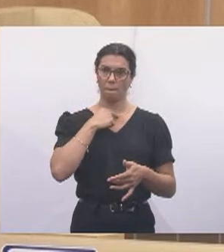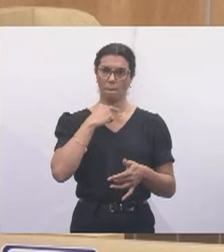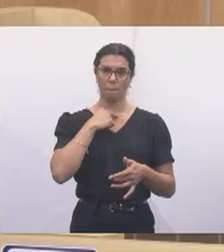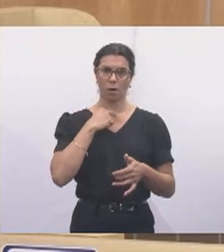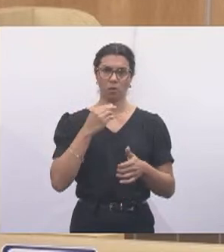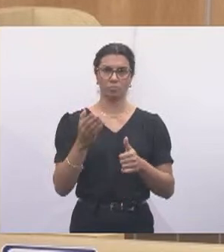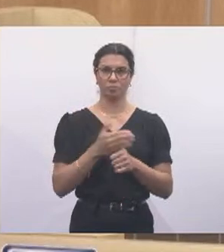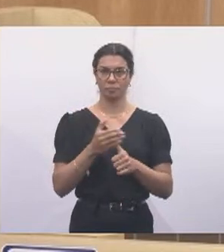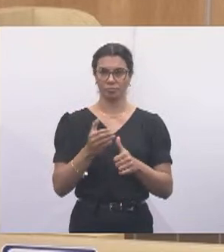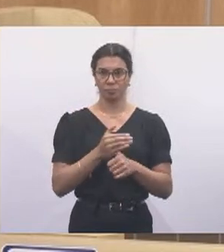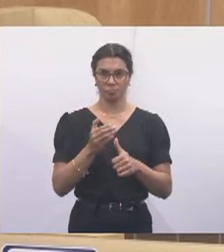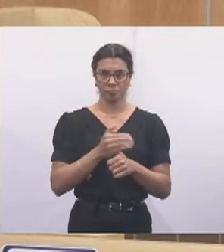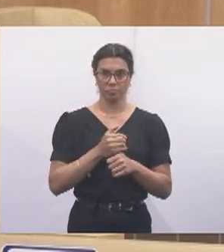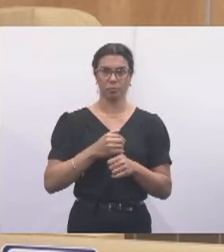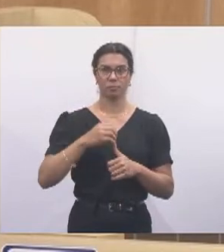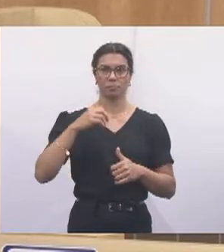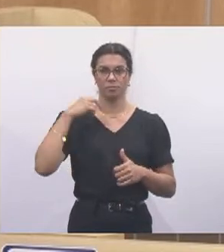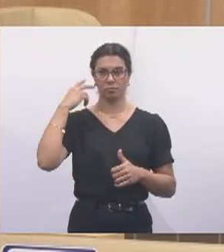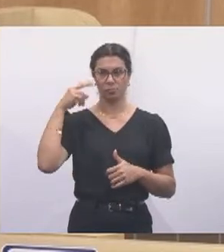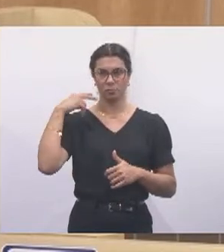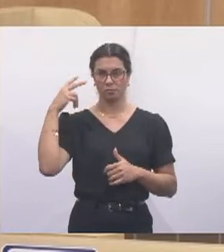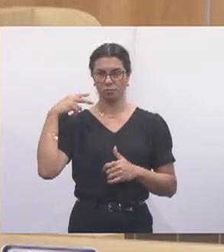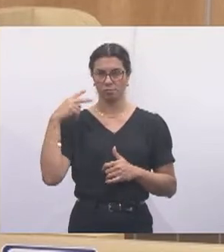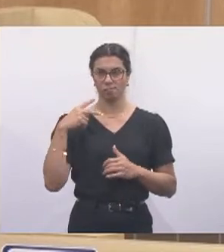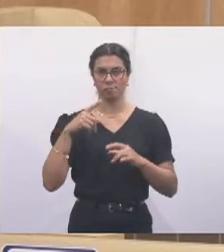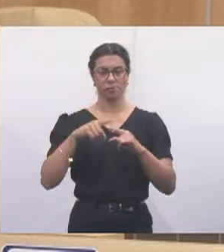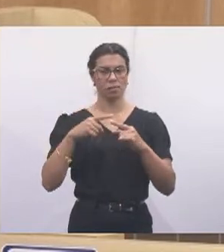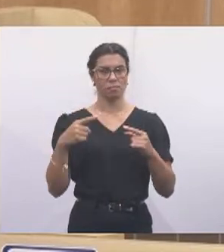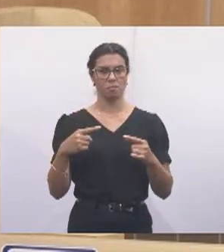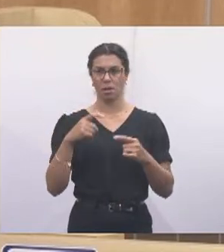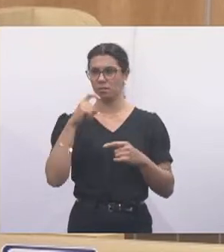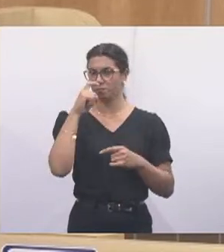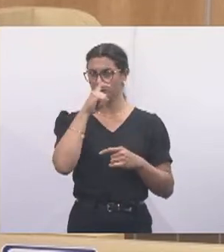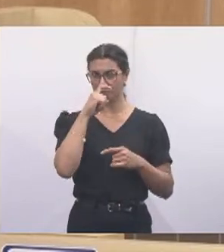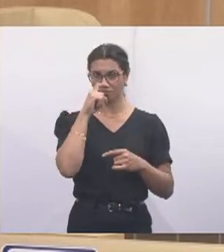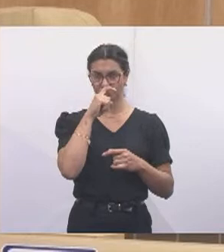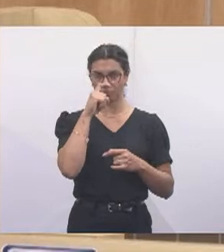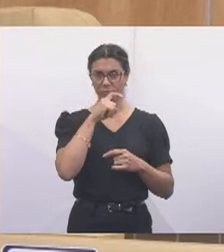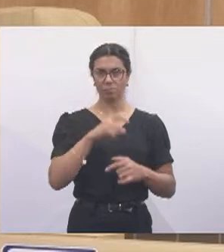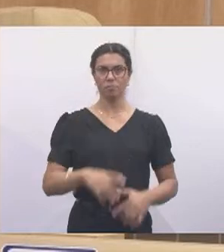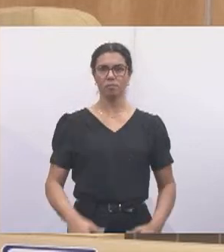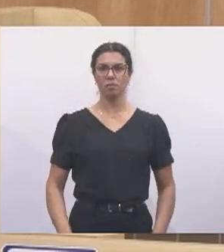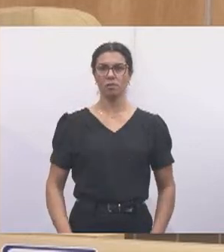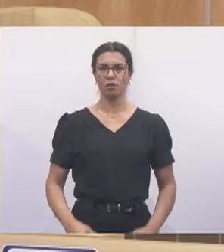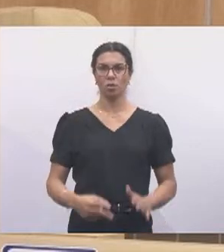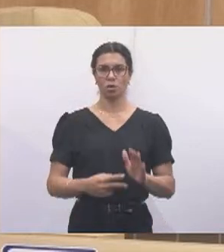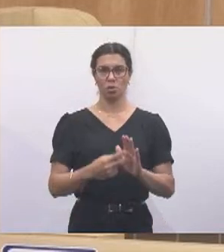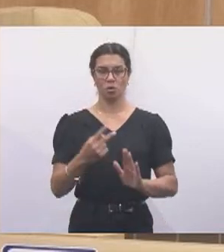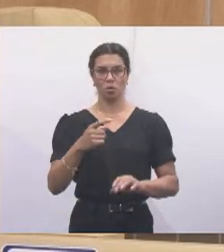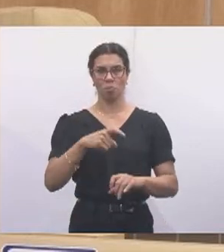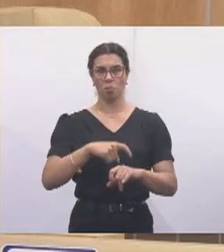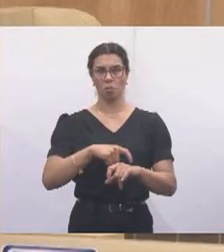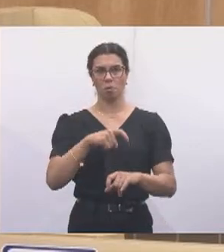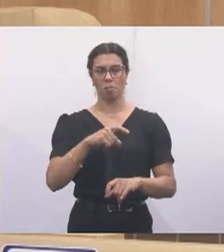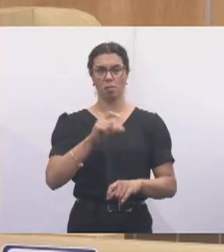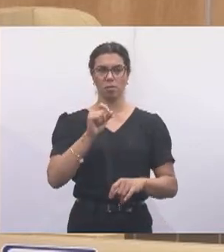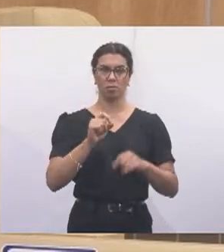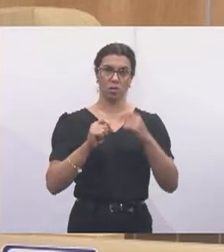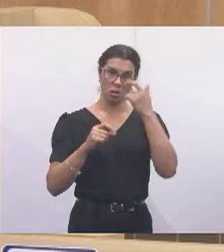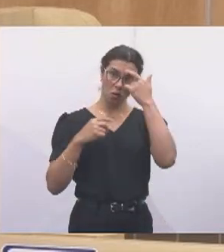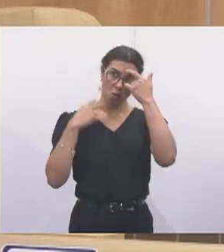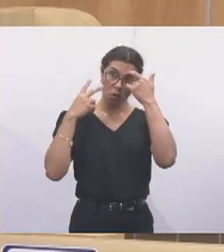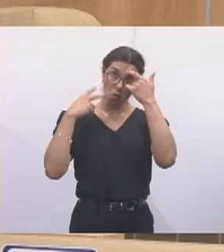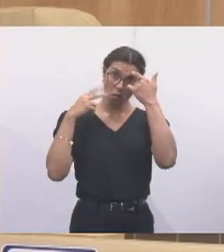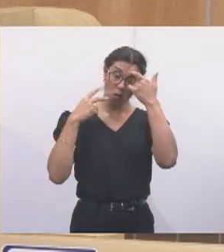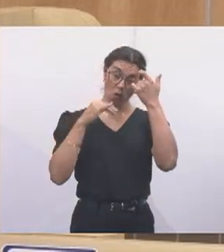uma inverdade. Não condiz com a realidade e com a verdade. No segundo momento, o nobre vereador